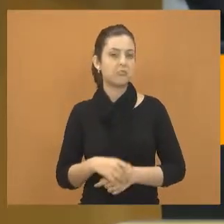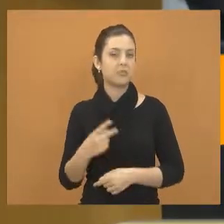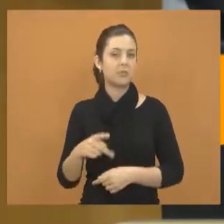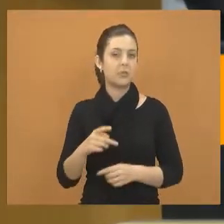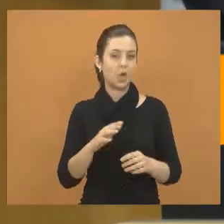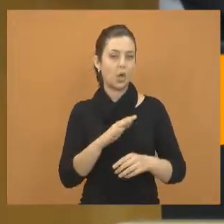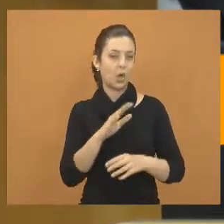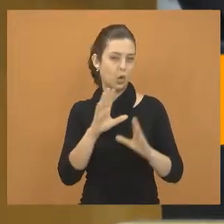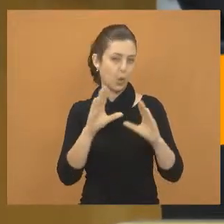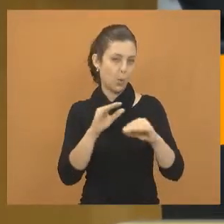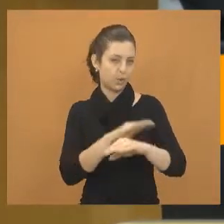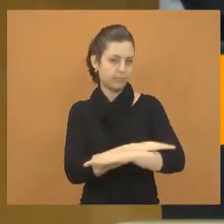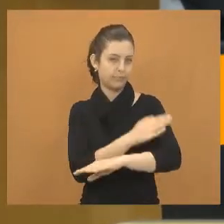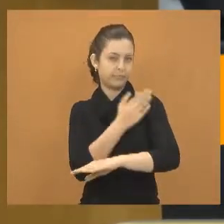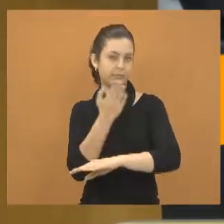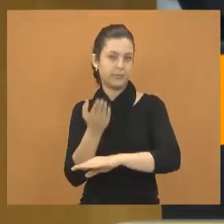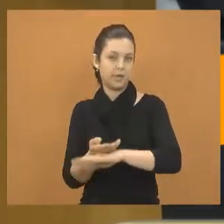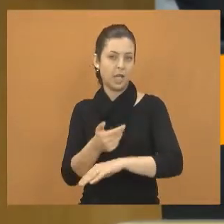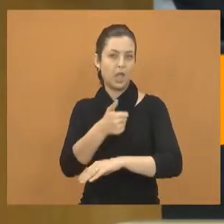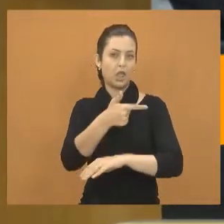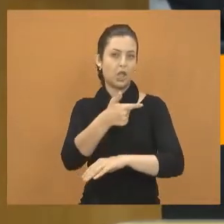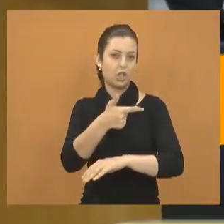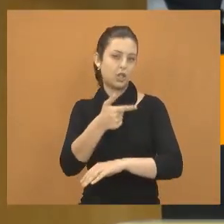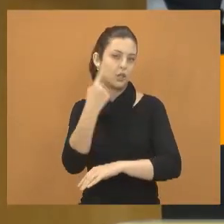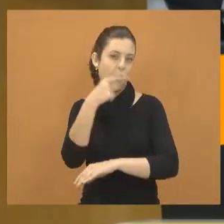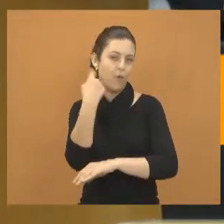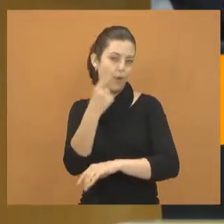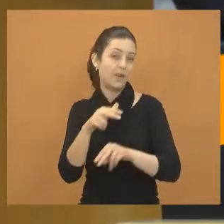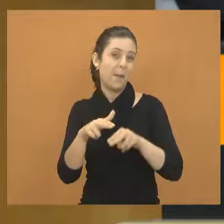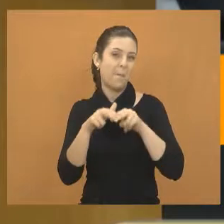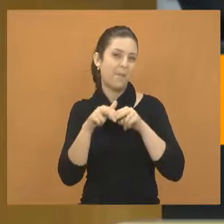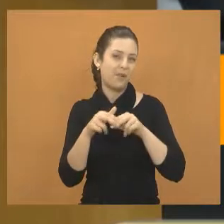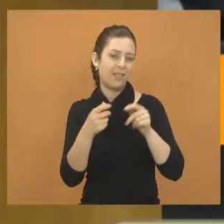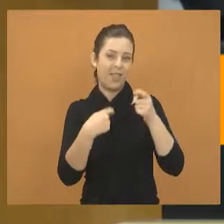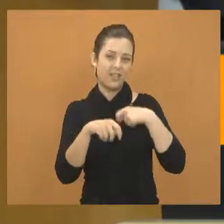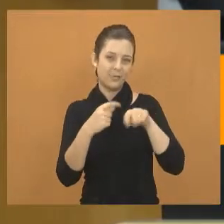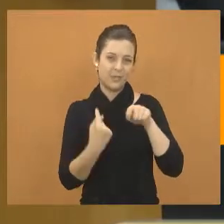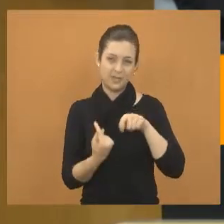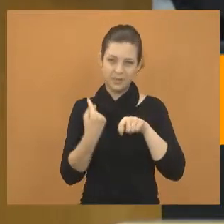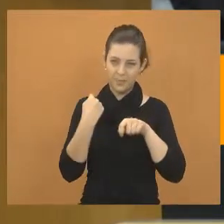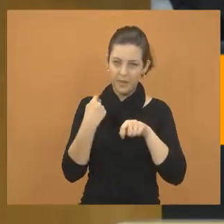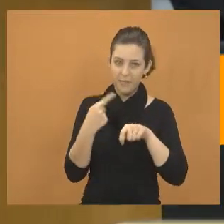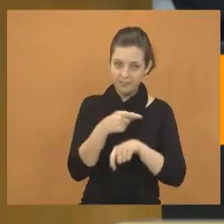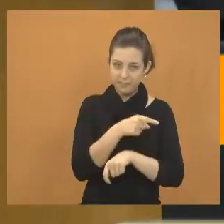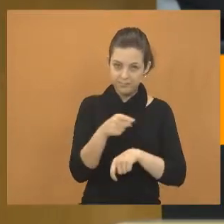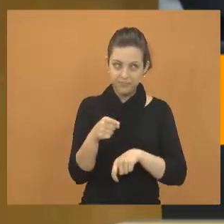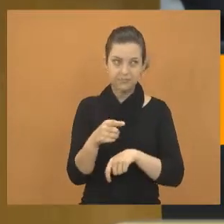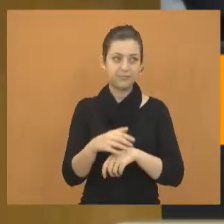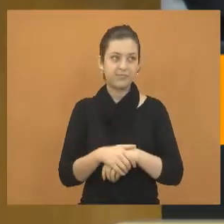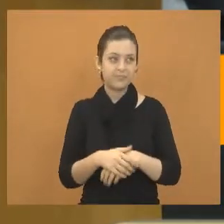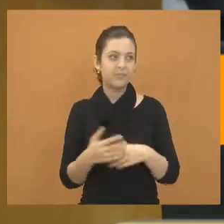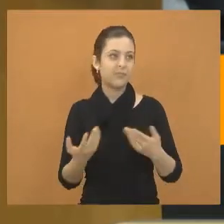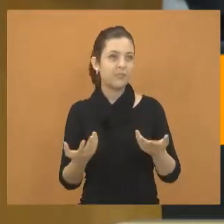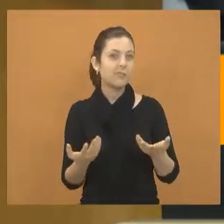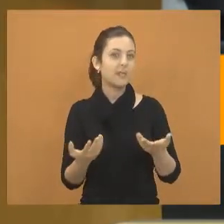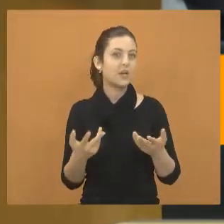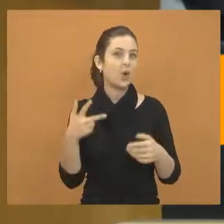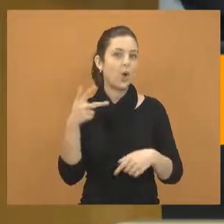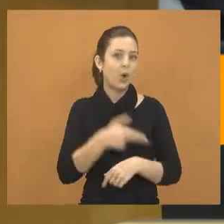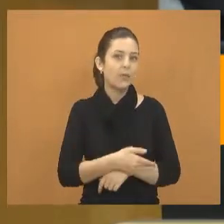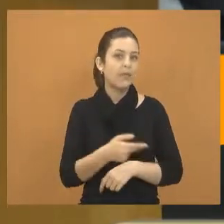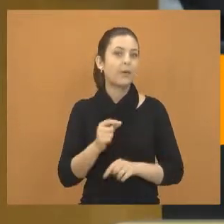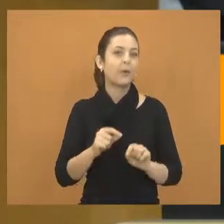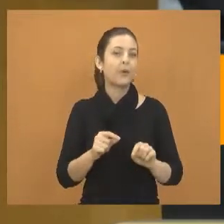no período noturno de 12 horas. Foi por isso que até, acho que na administração de vocês, que foi